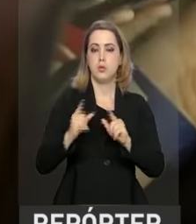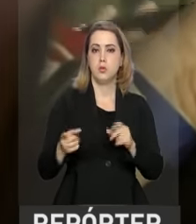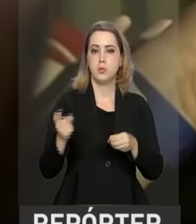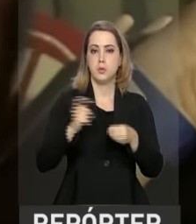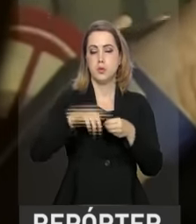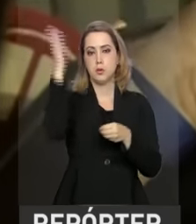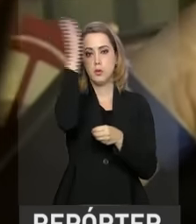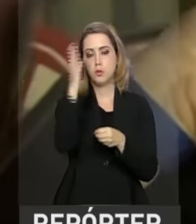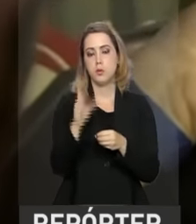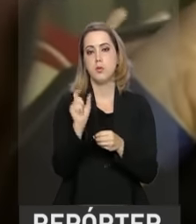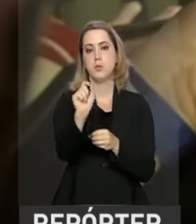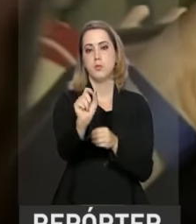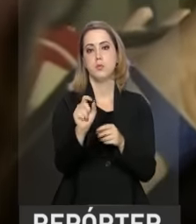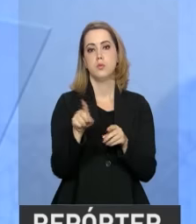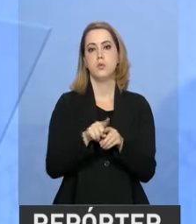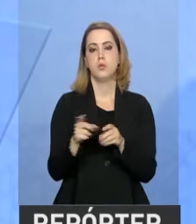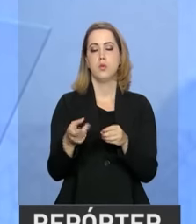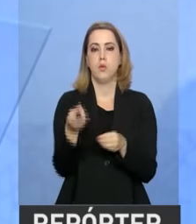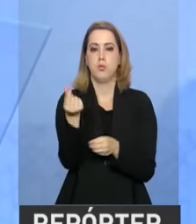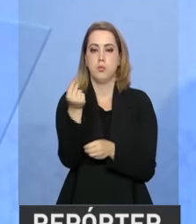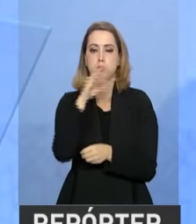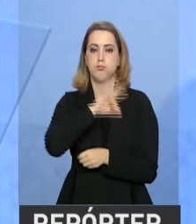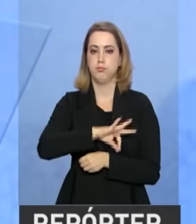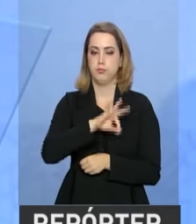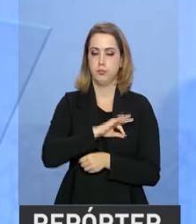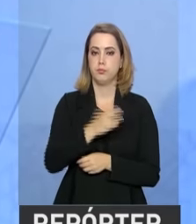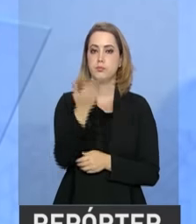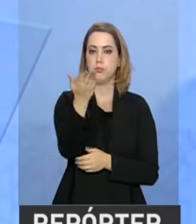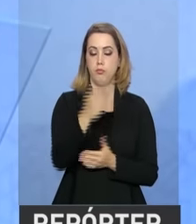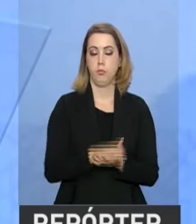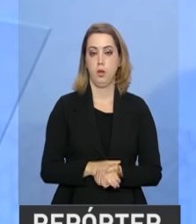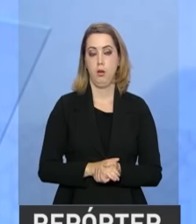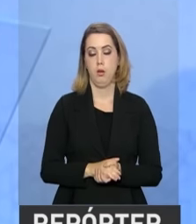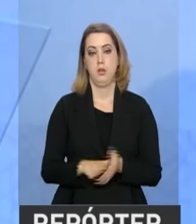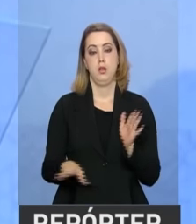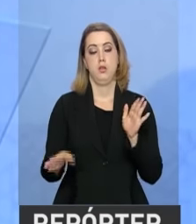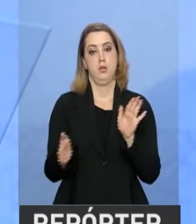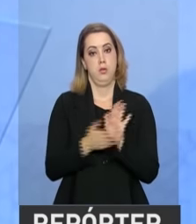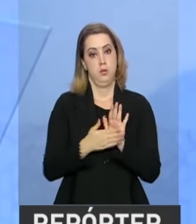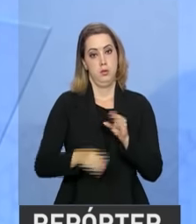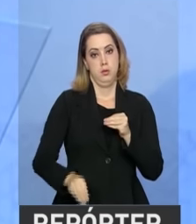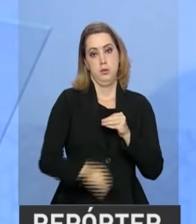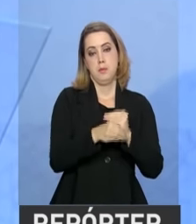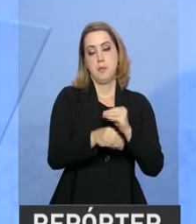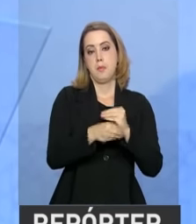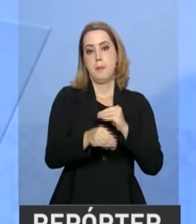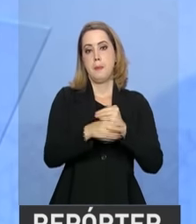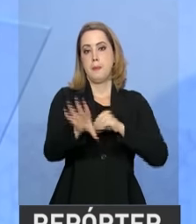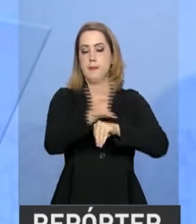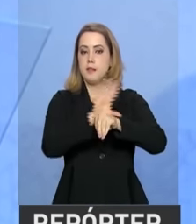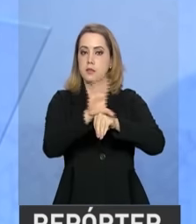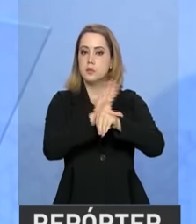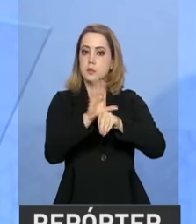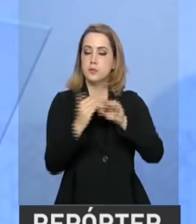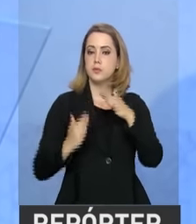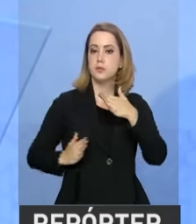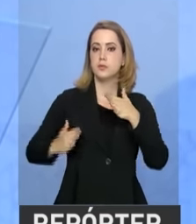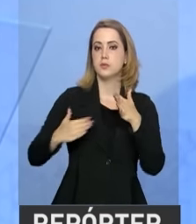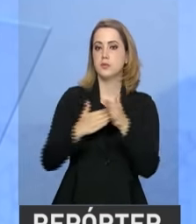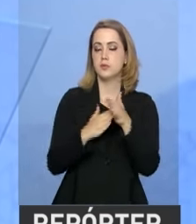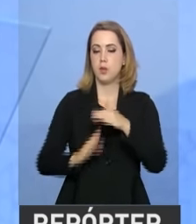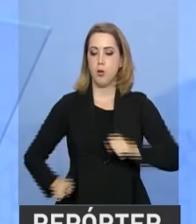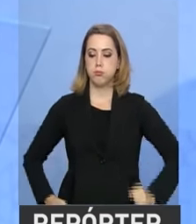o seu padrão de renda. Sobre a proposta de emenda à Constituição que limita o crescimento dos gastos públicos